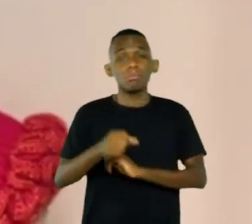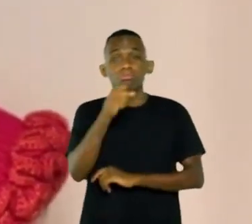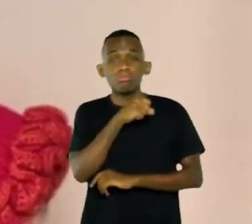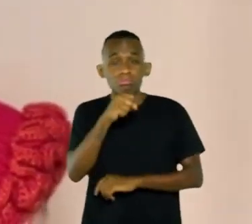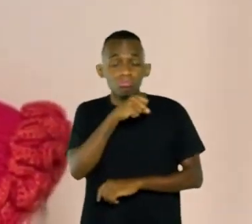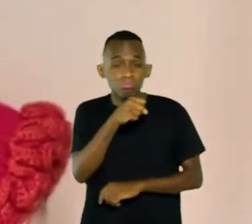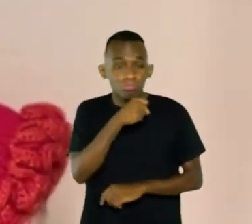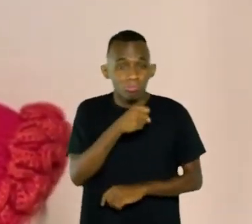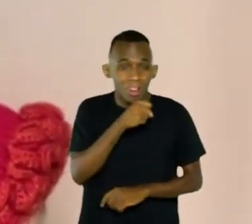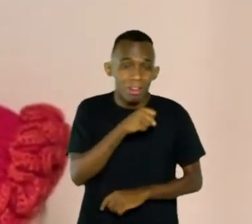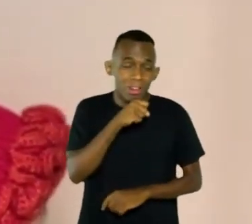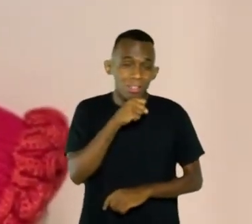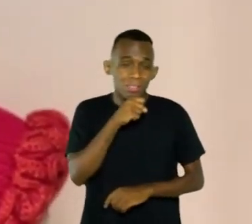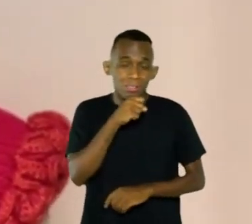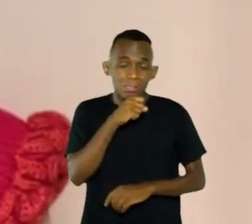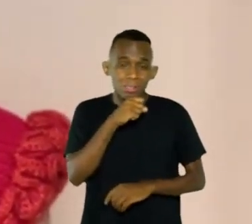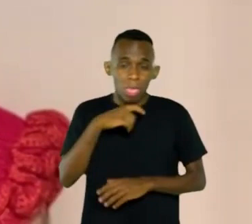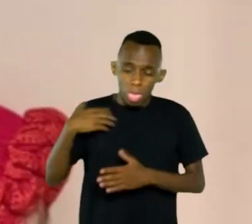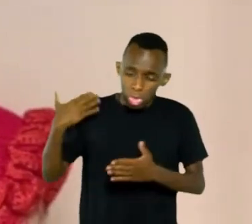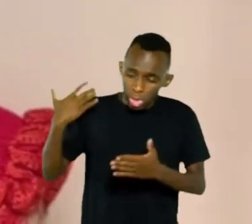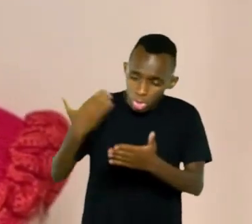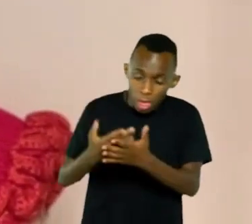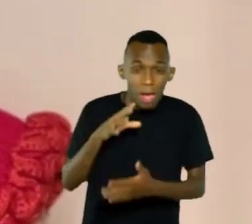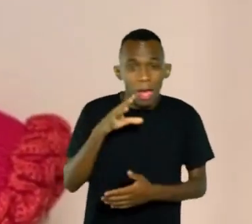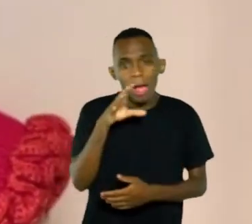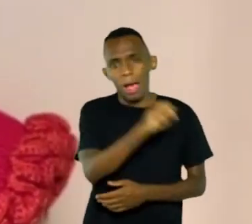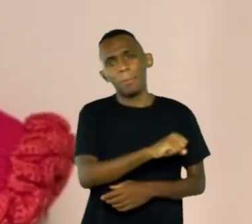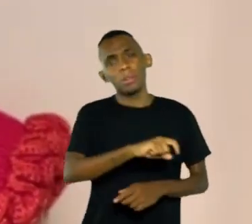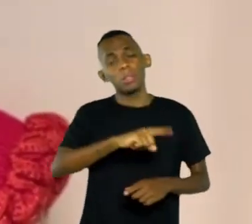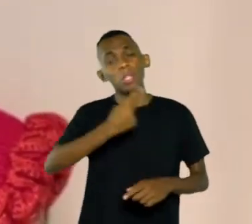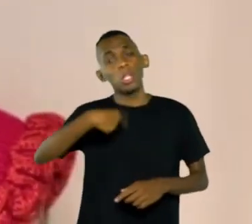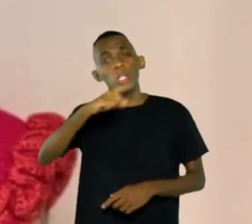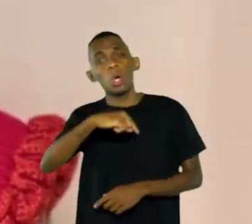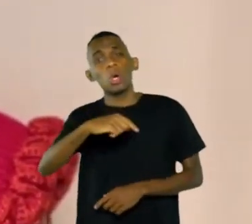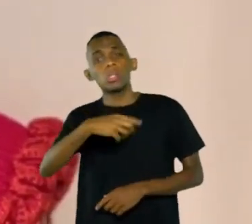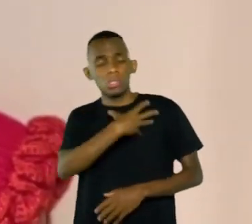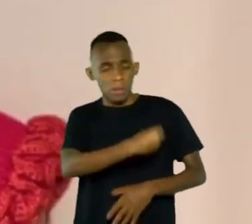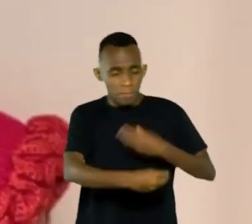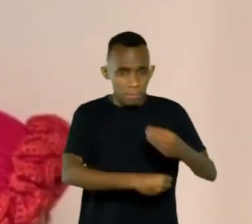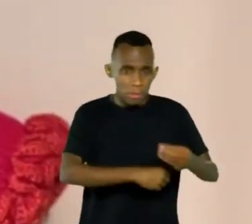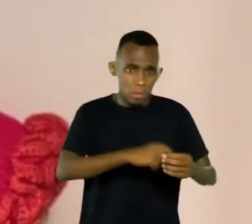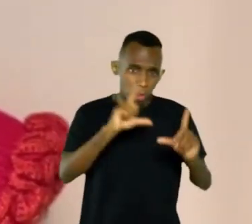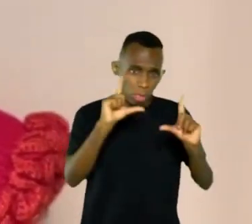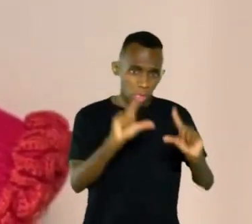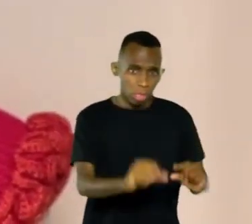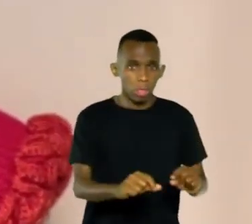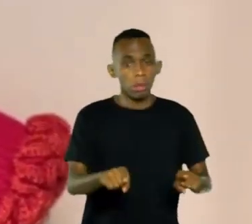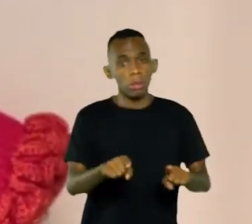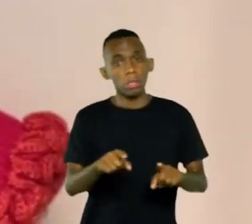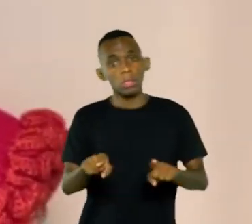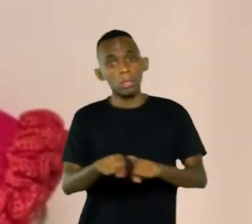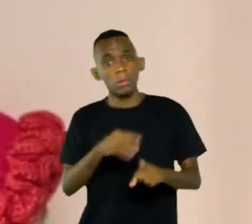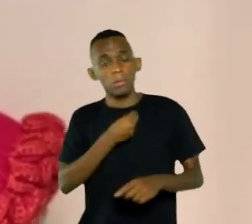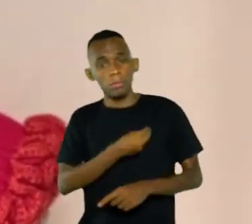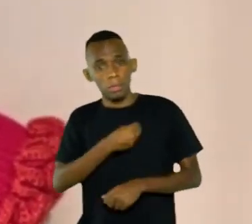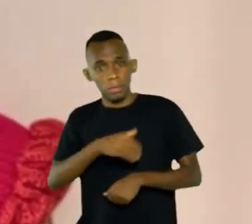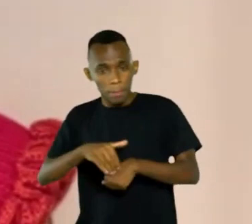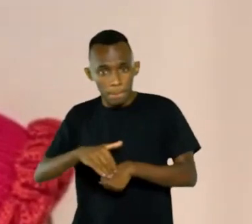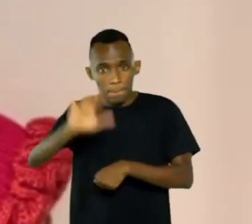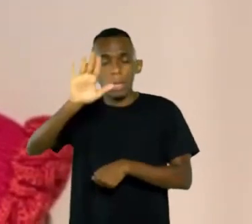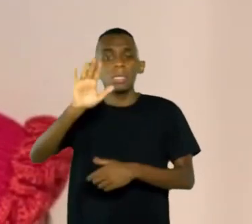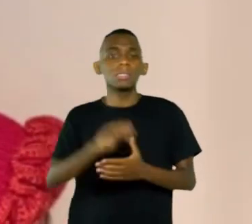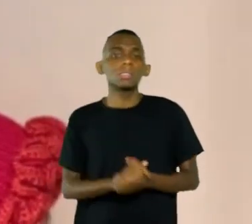rapidez. Então, nós temos menos filhos, nós vivemos mais, então a nossa pirâmide etária está invertendo e a gente tem